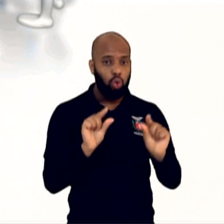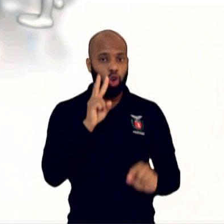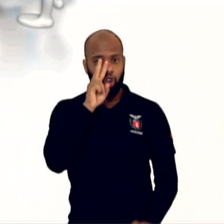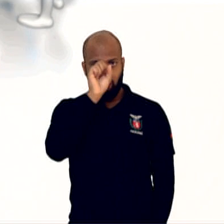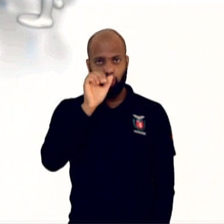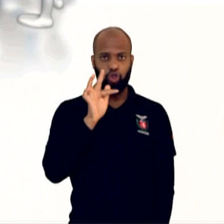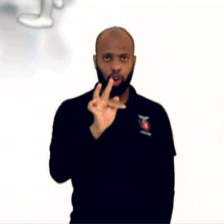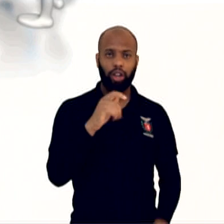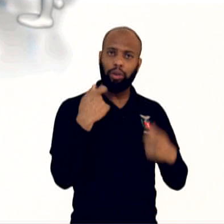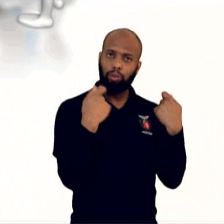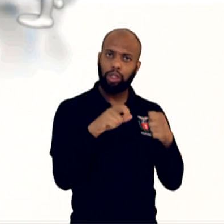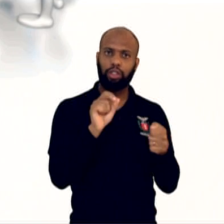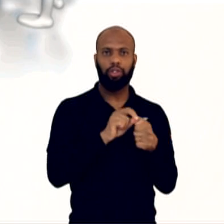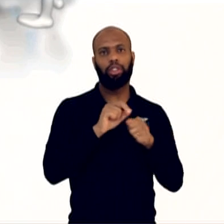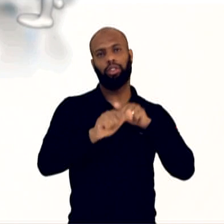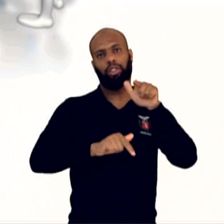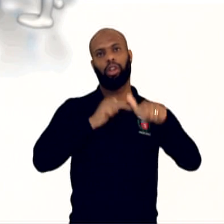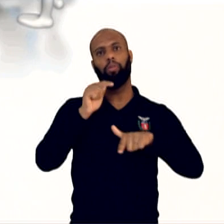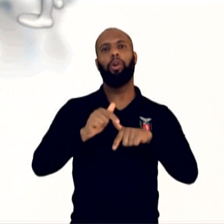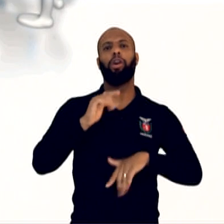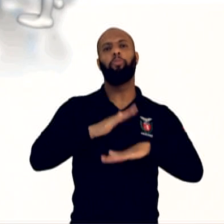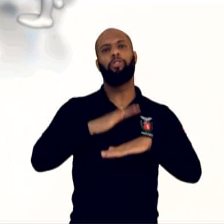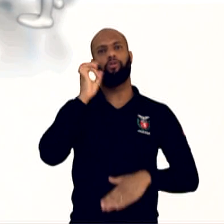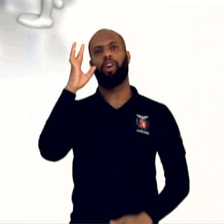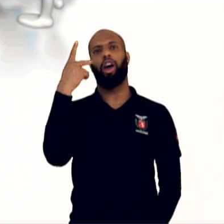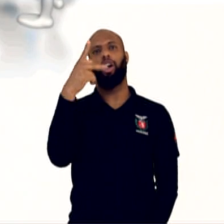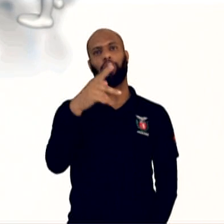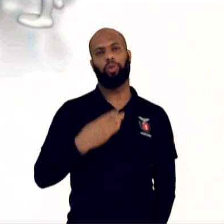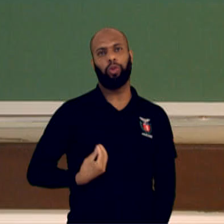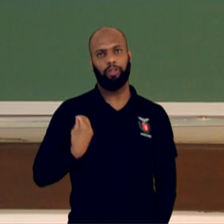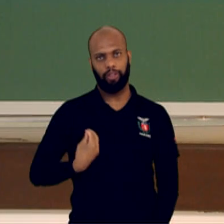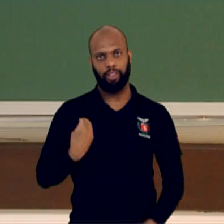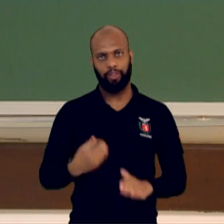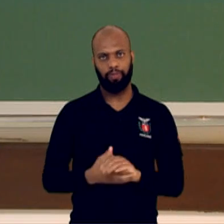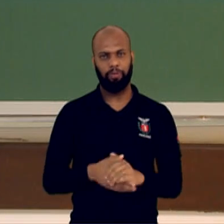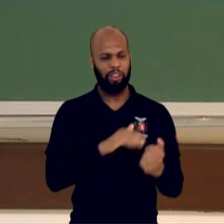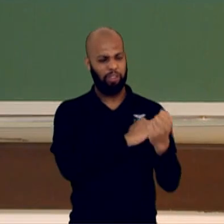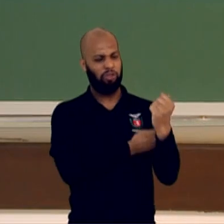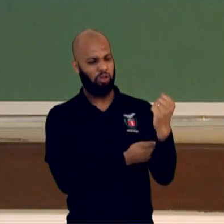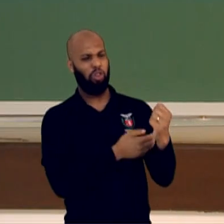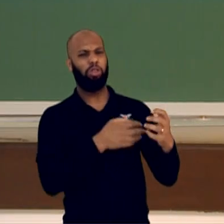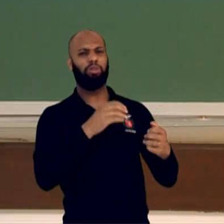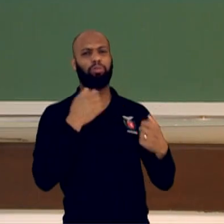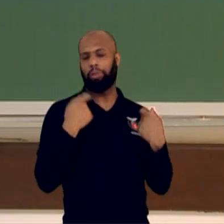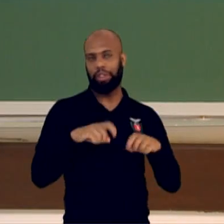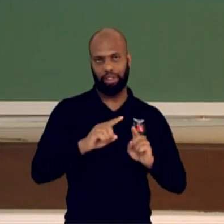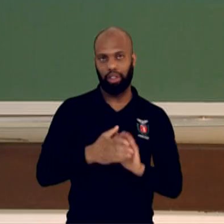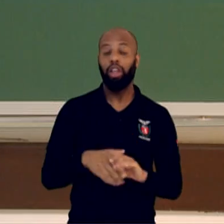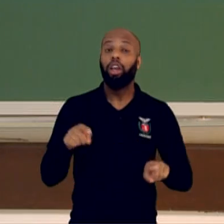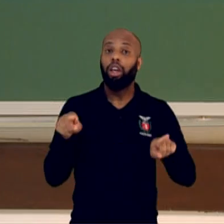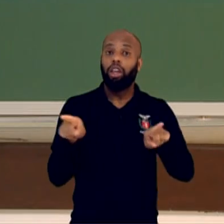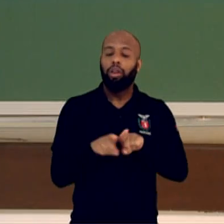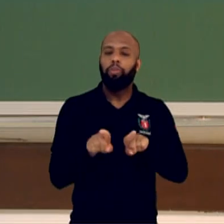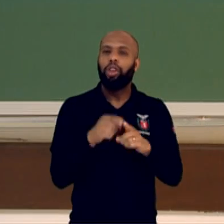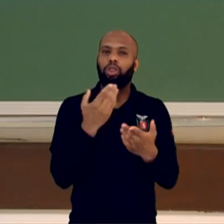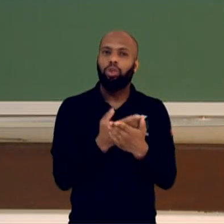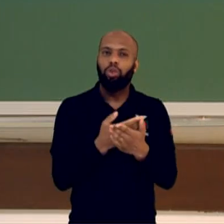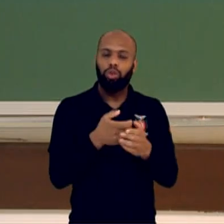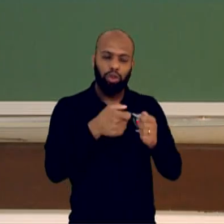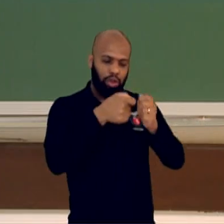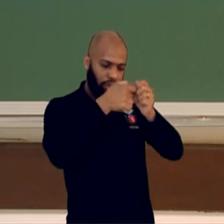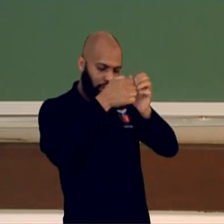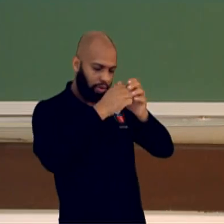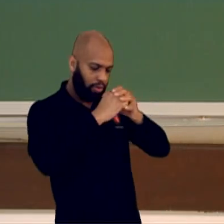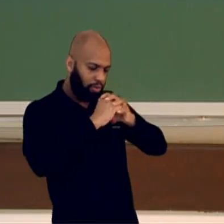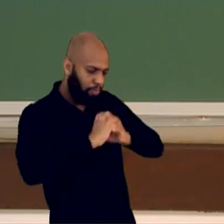para realizar o trabalho, é facilitar a tua vida de alguma forma, certo? A gente viu lá, primeiro caso das alavancas, que sobem e